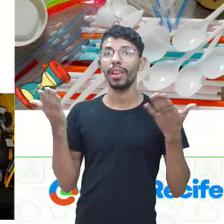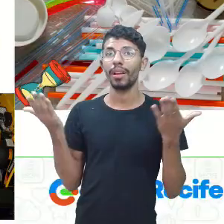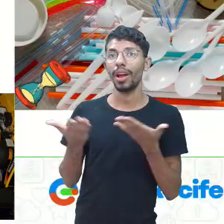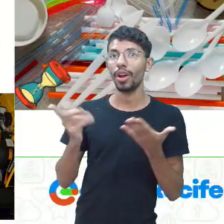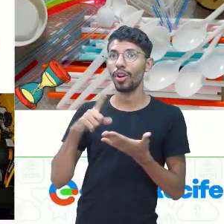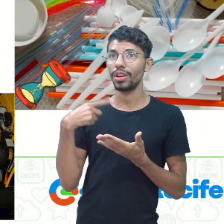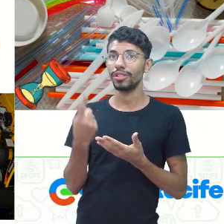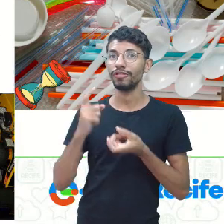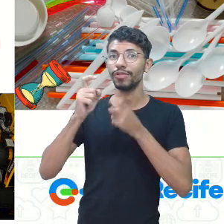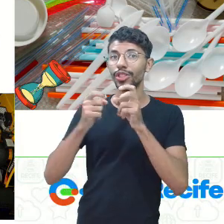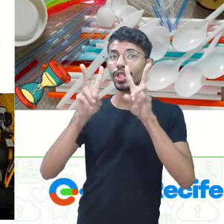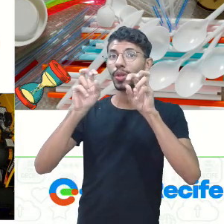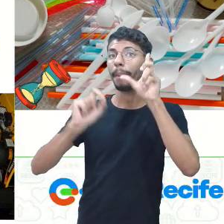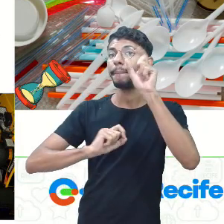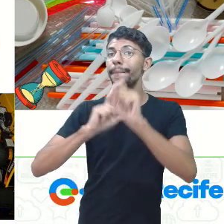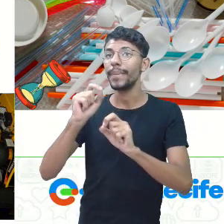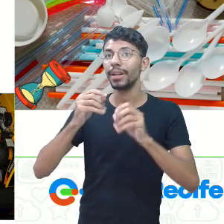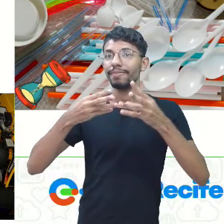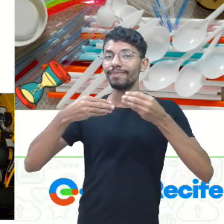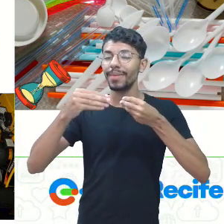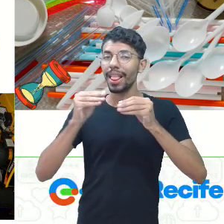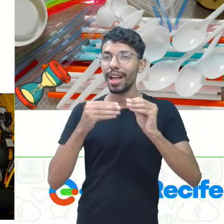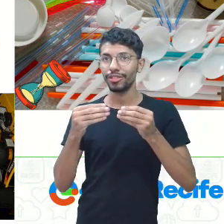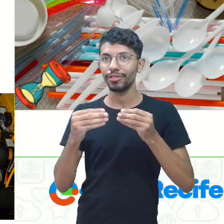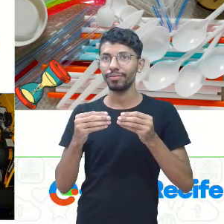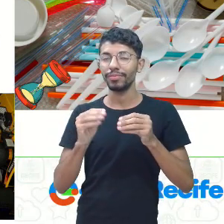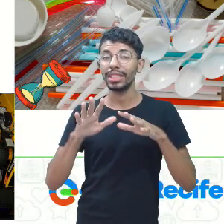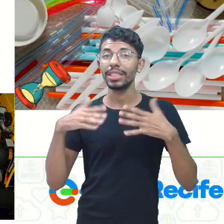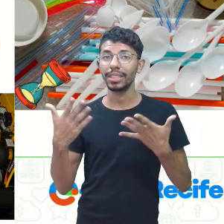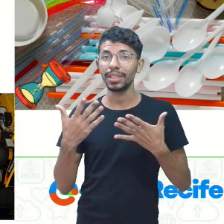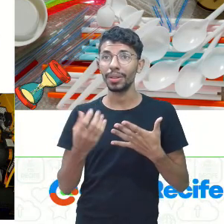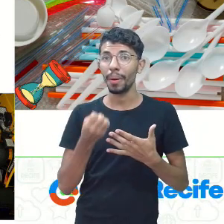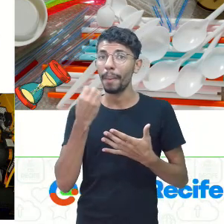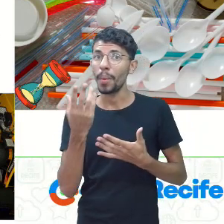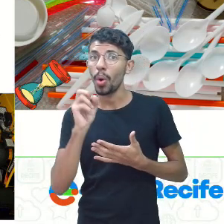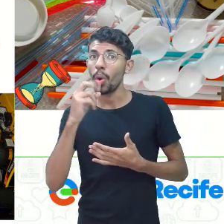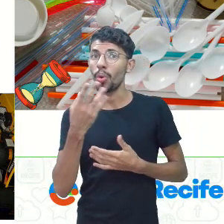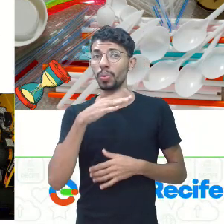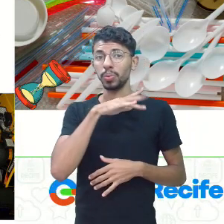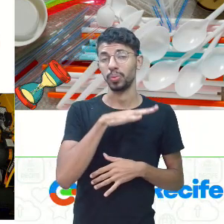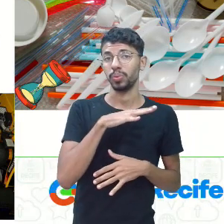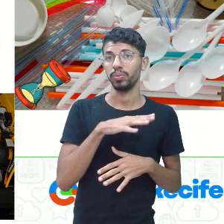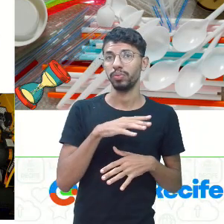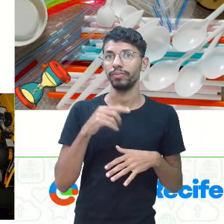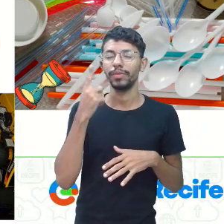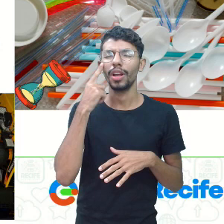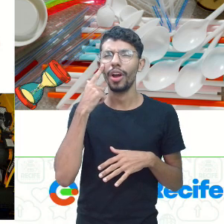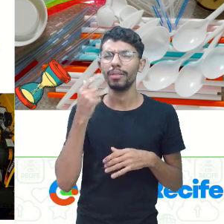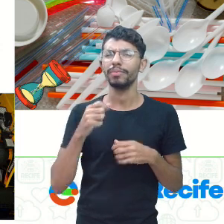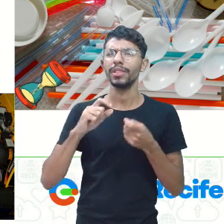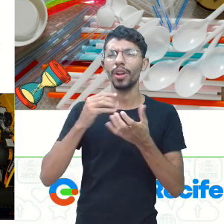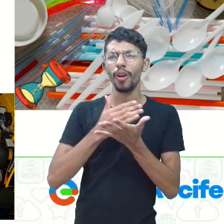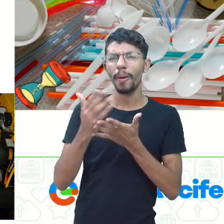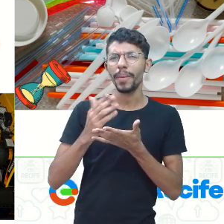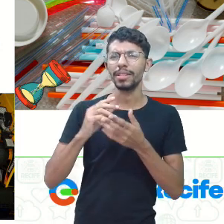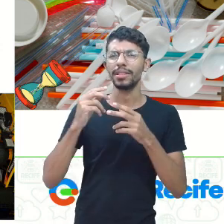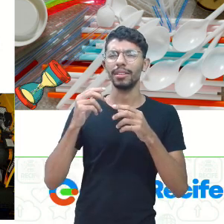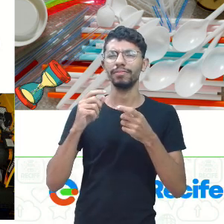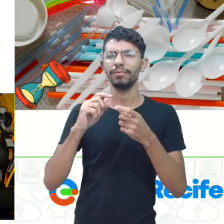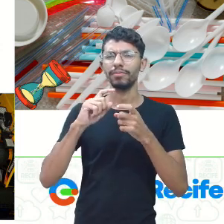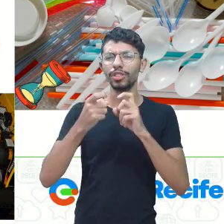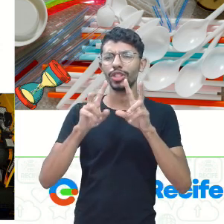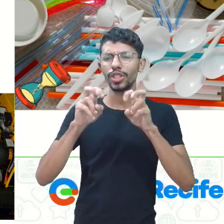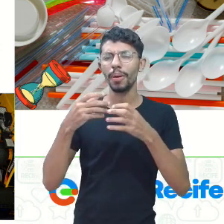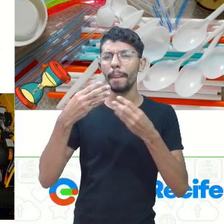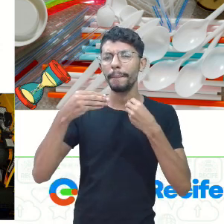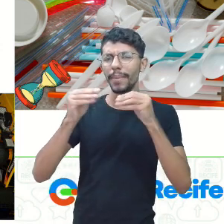E eu trouxe para vocês vilão ou mocinho. Para falar do plástico, eu vou contar um pouco a história do plástico. Imagina,